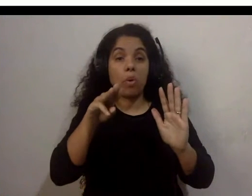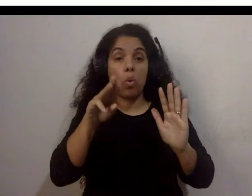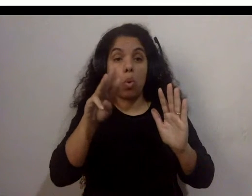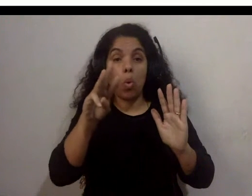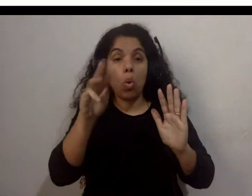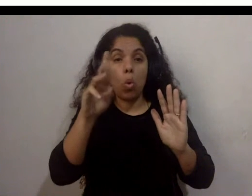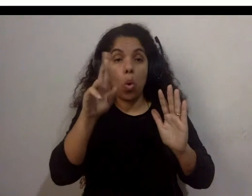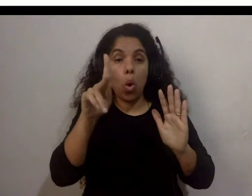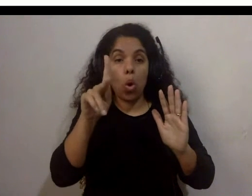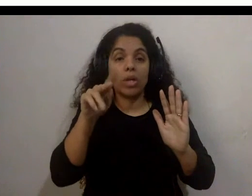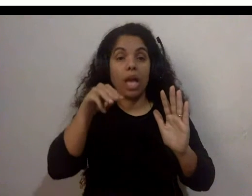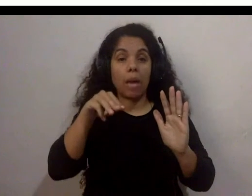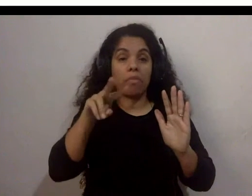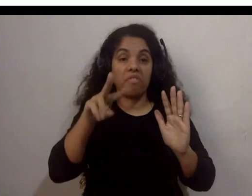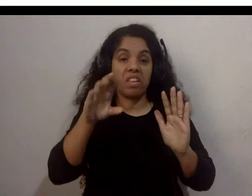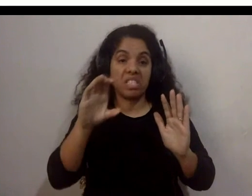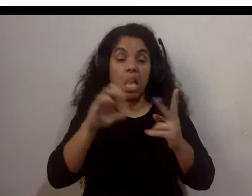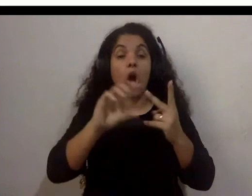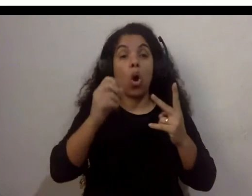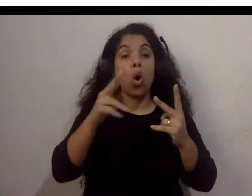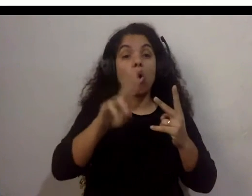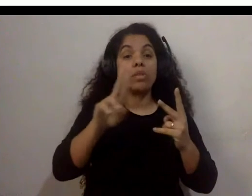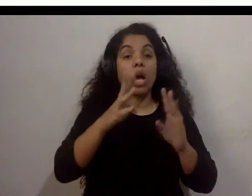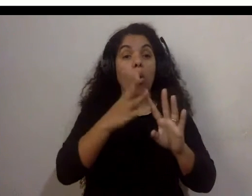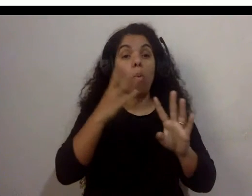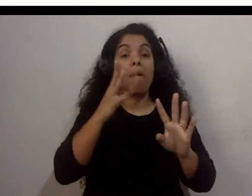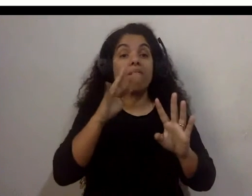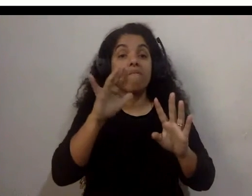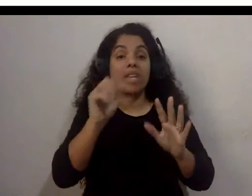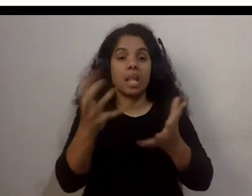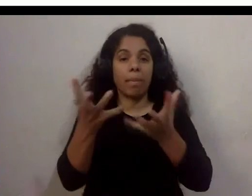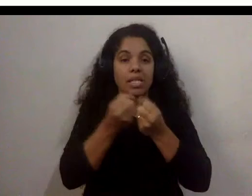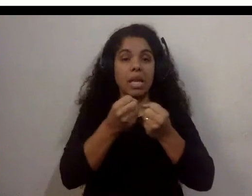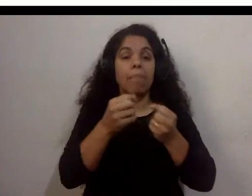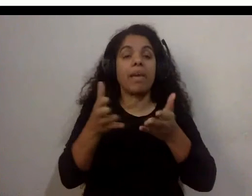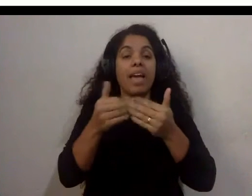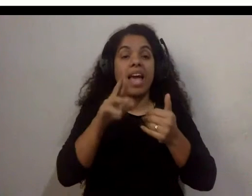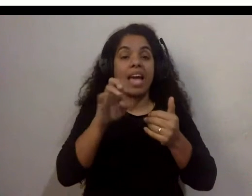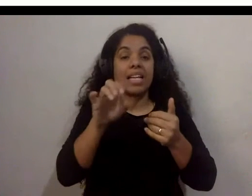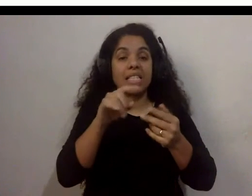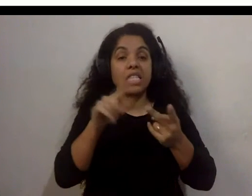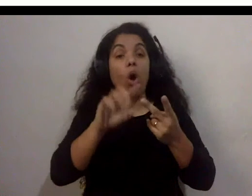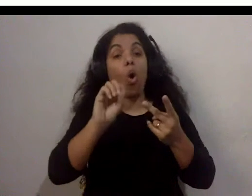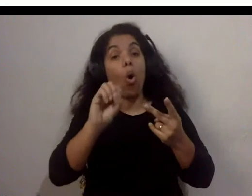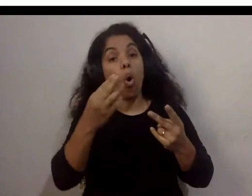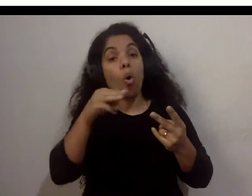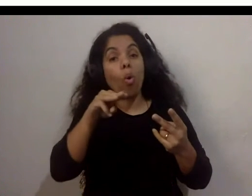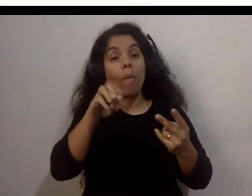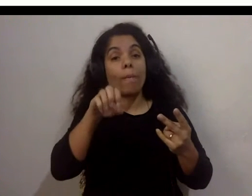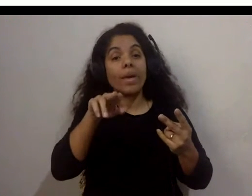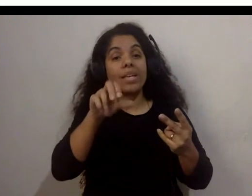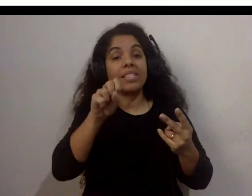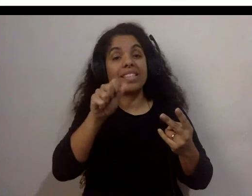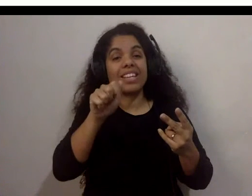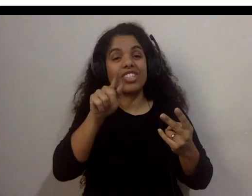usar uma fila para poder receber as requisições, eu vou usar uma mensageria para me dizer como que eu